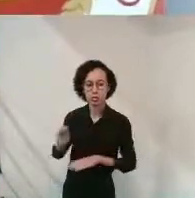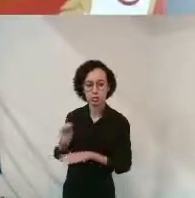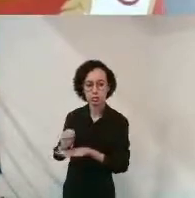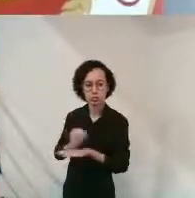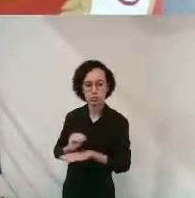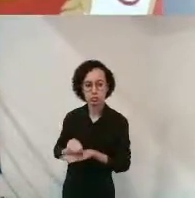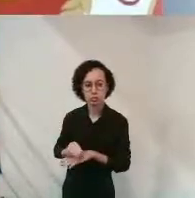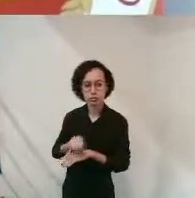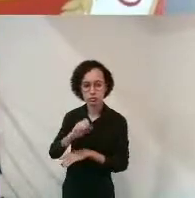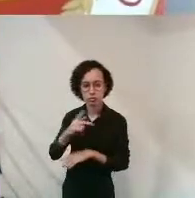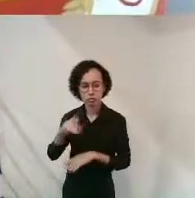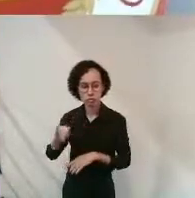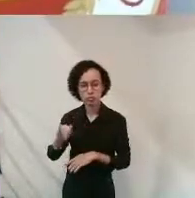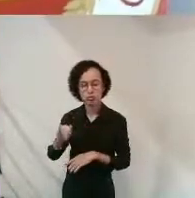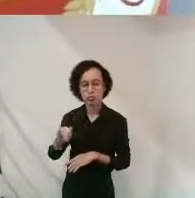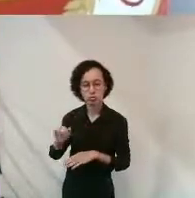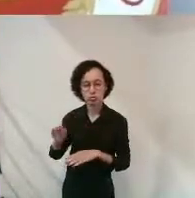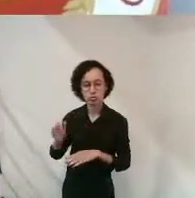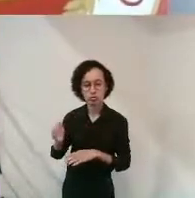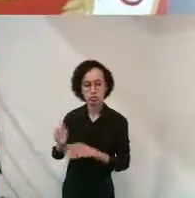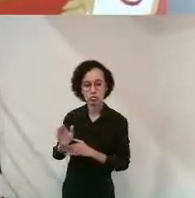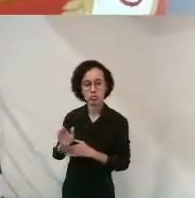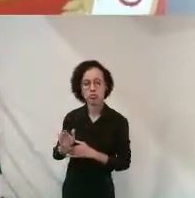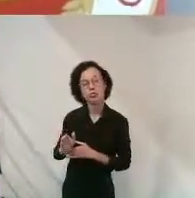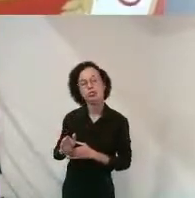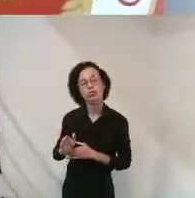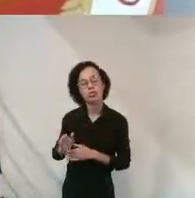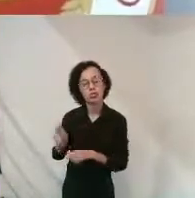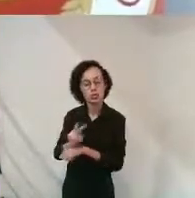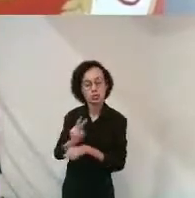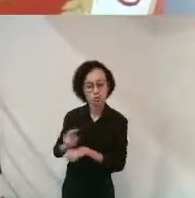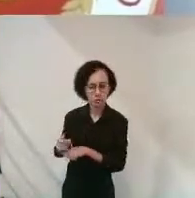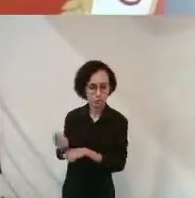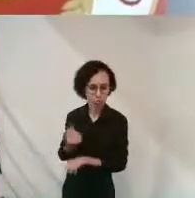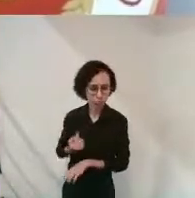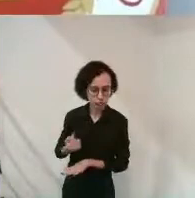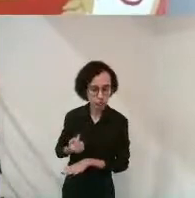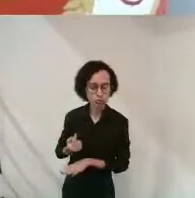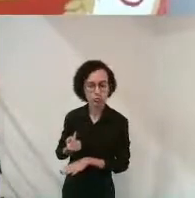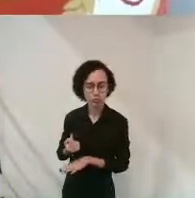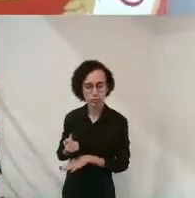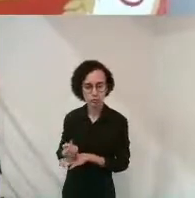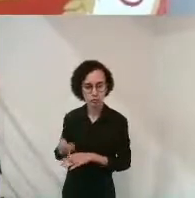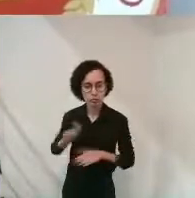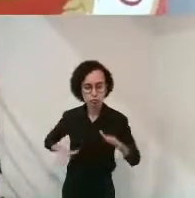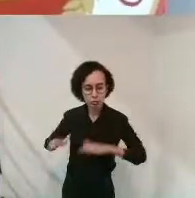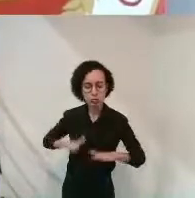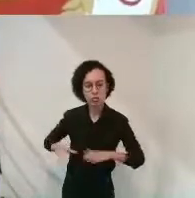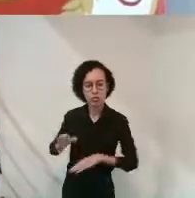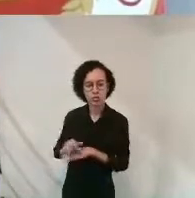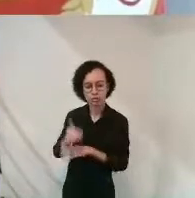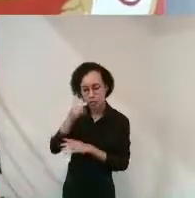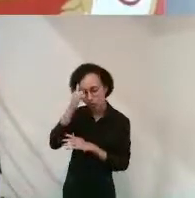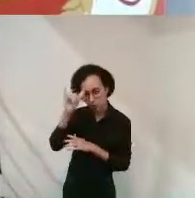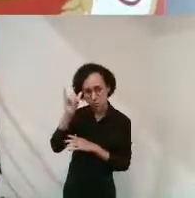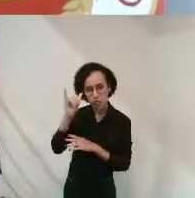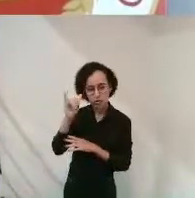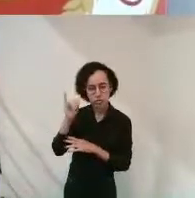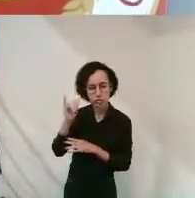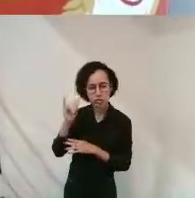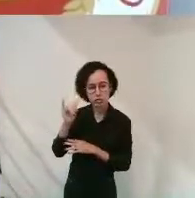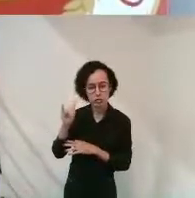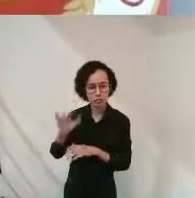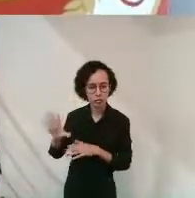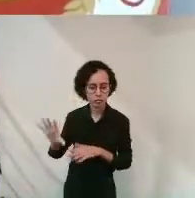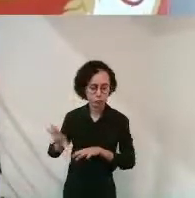em relação aos EPIs, que são os equipamentos de proteção individual e os cuidados contra a Covid para os trabalhadores